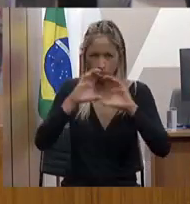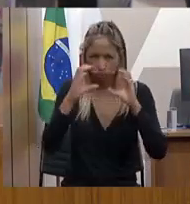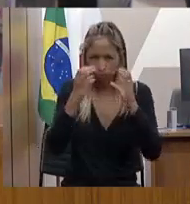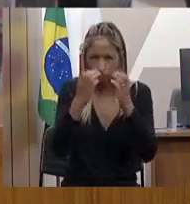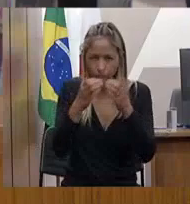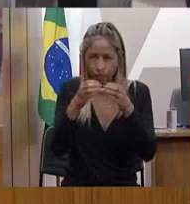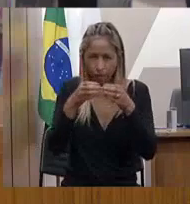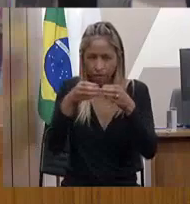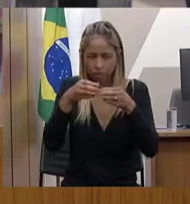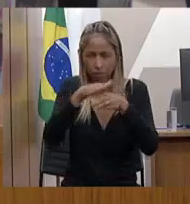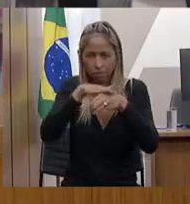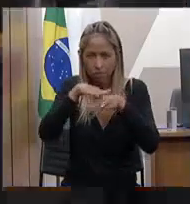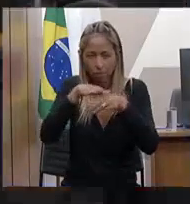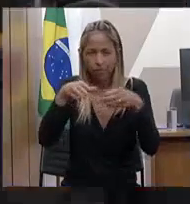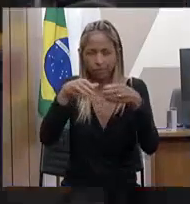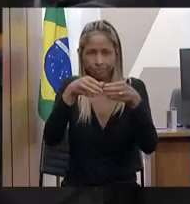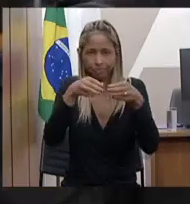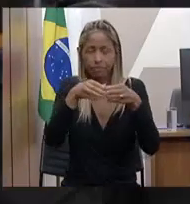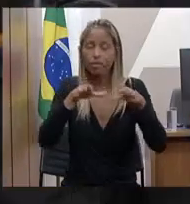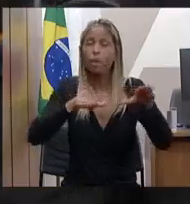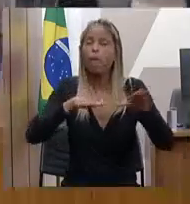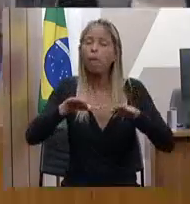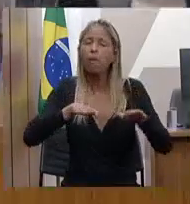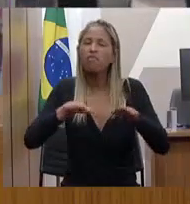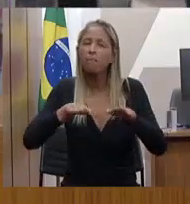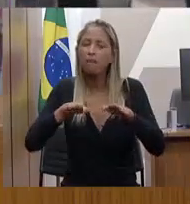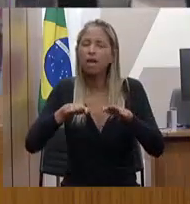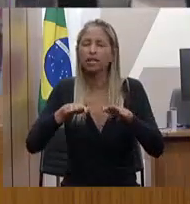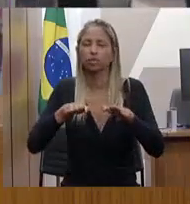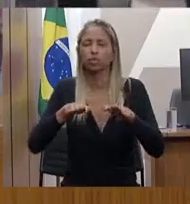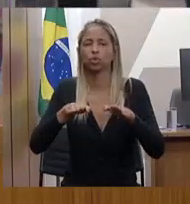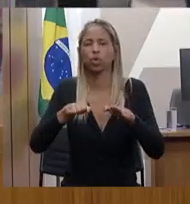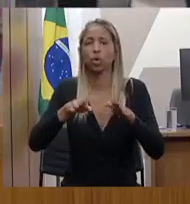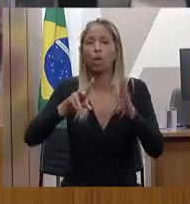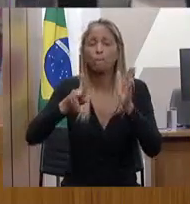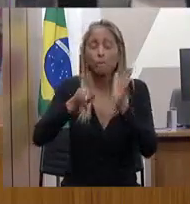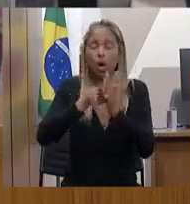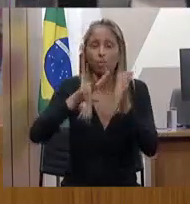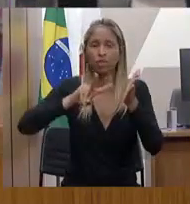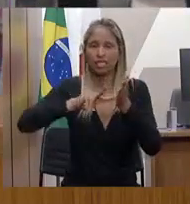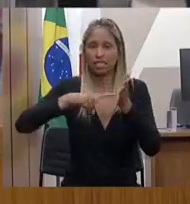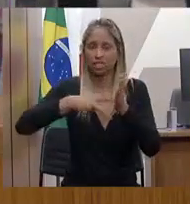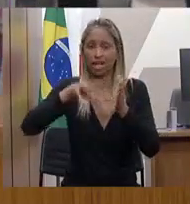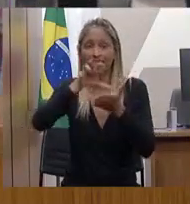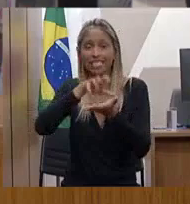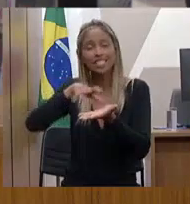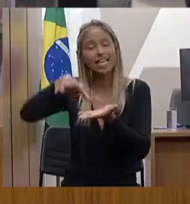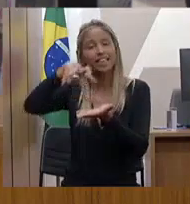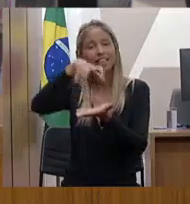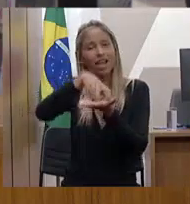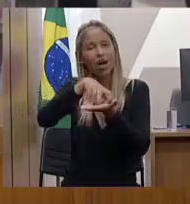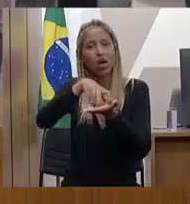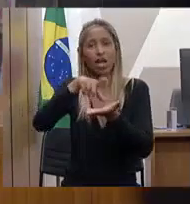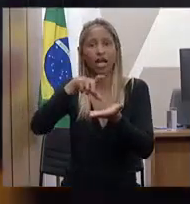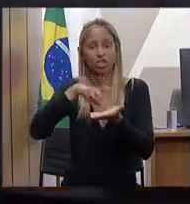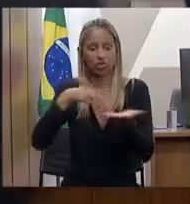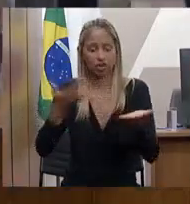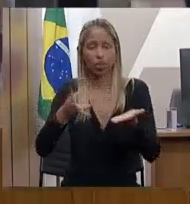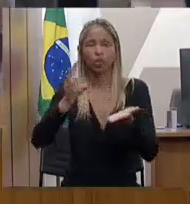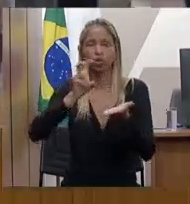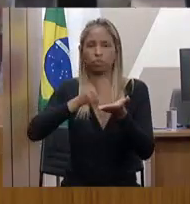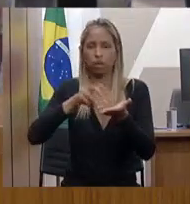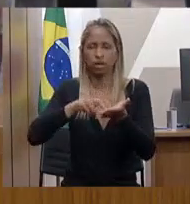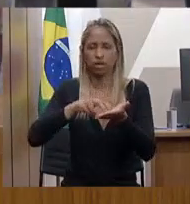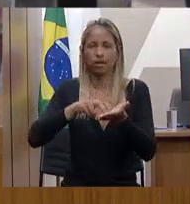movimento é o movimento que foi criado pelo movimento sindical pelas centrais sindicais que estiveram aqui hoje pela manhã